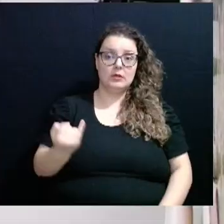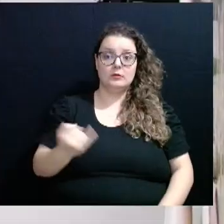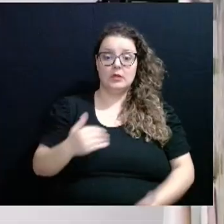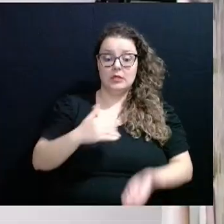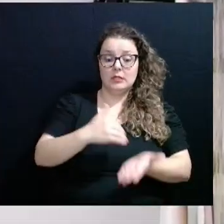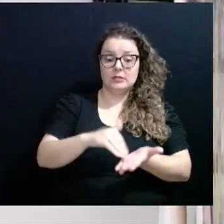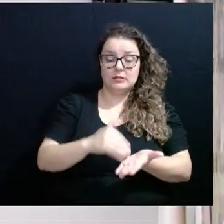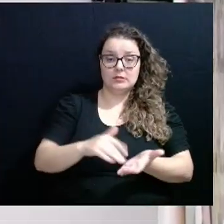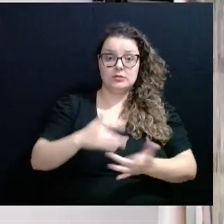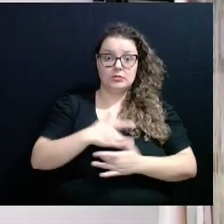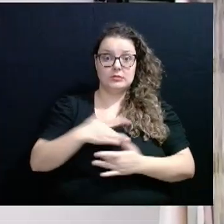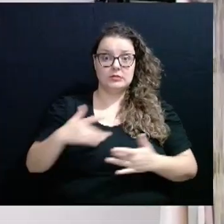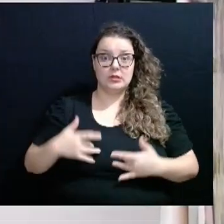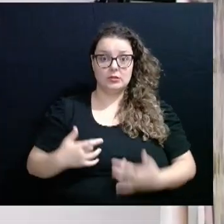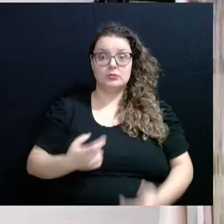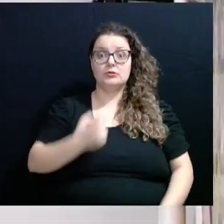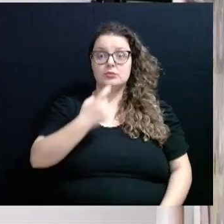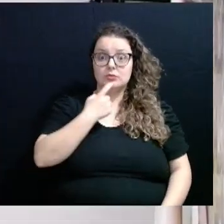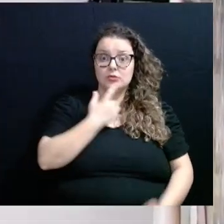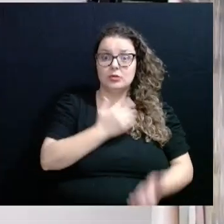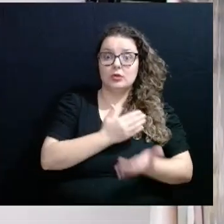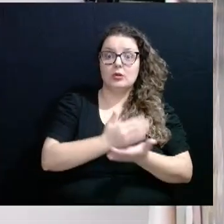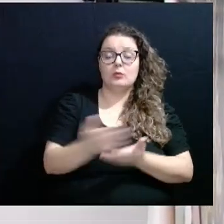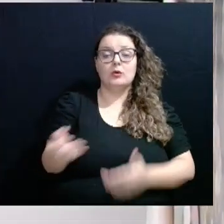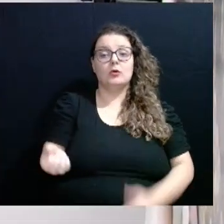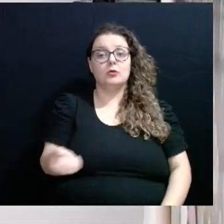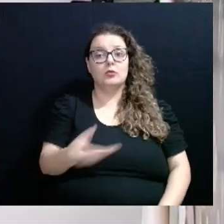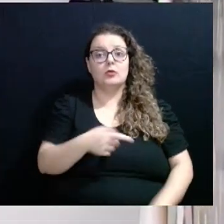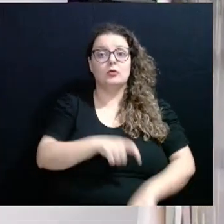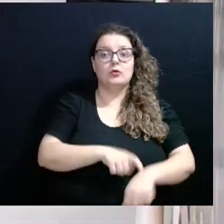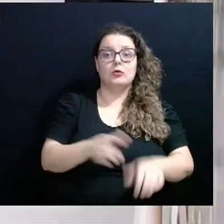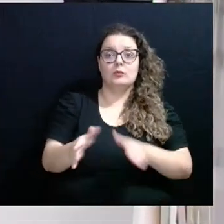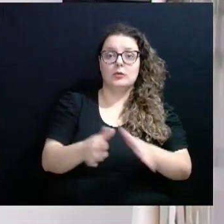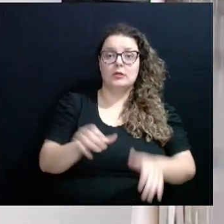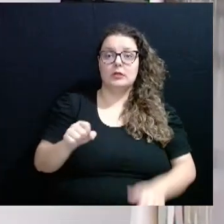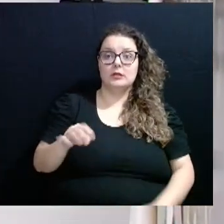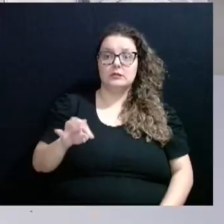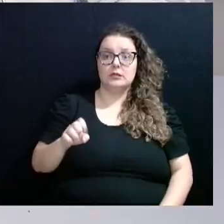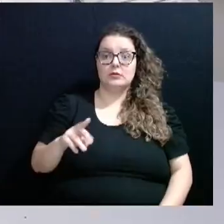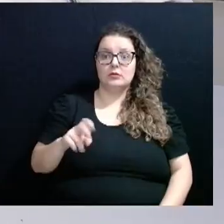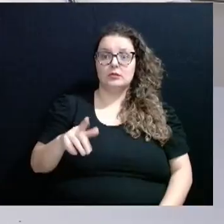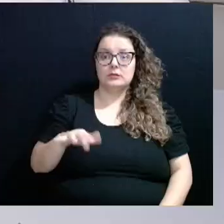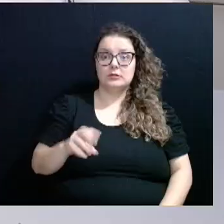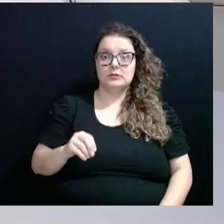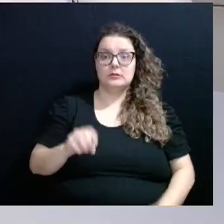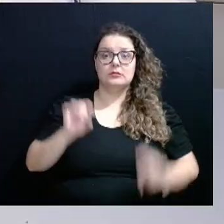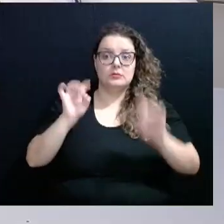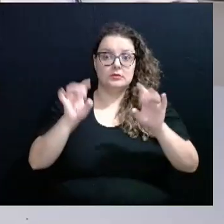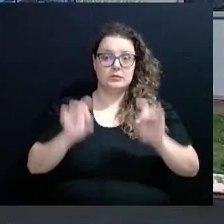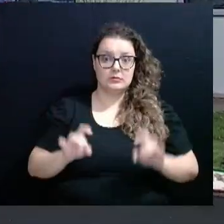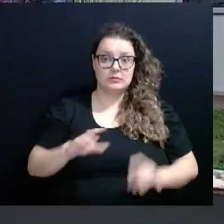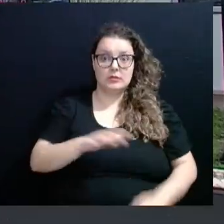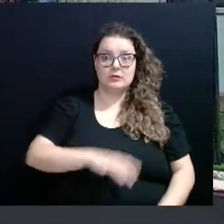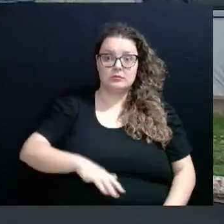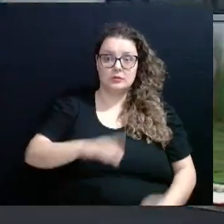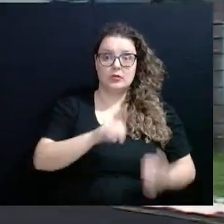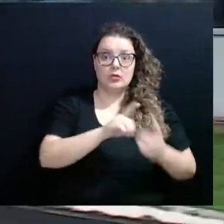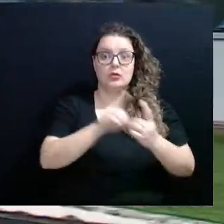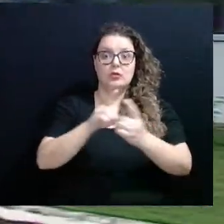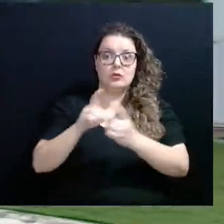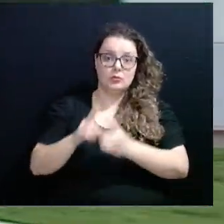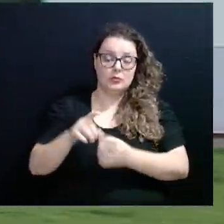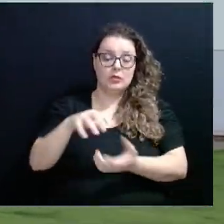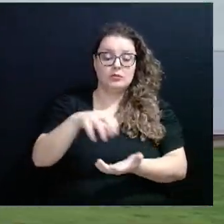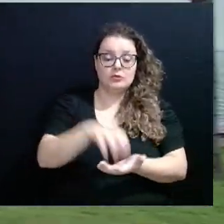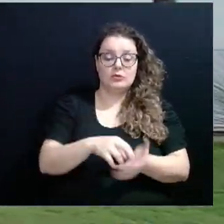de Campinas iniciou uma nova etapa da setorização da assistência em especialidades, com atendimentos pelo Centro de